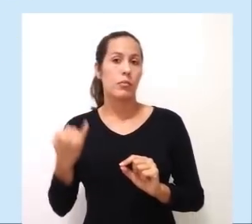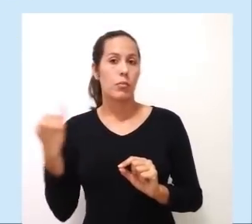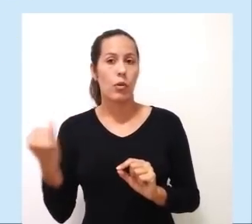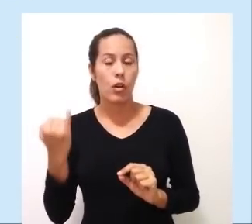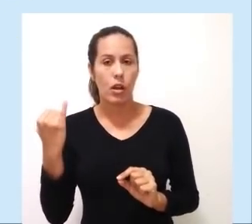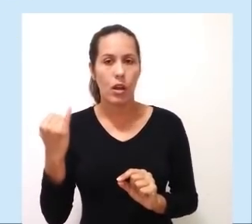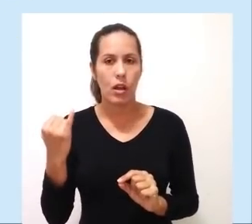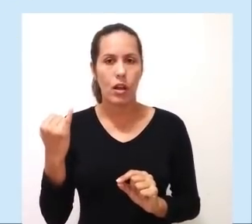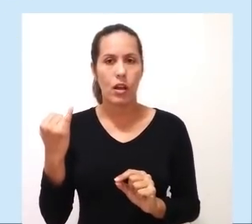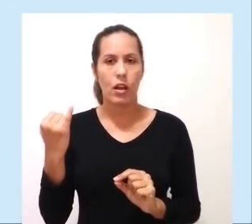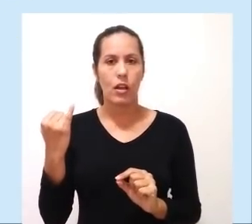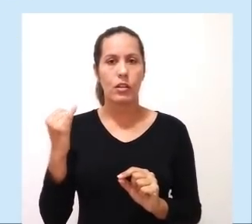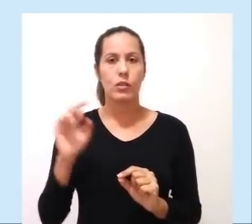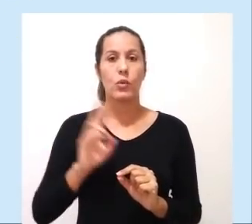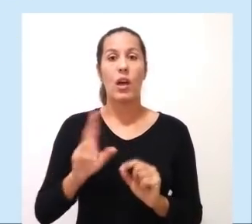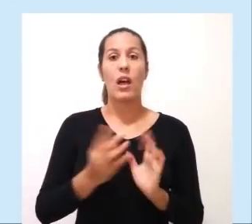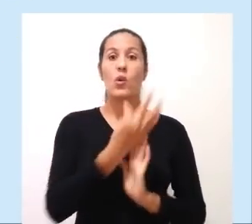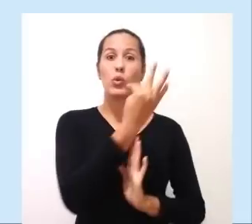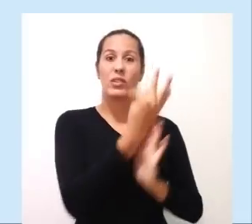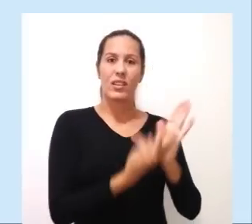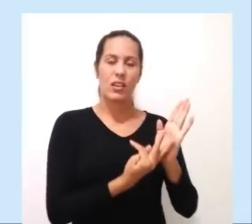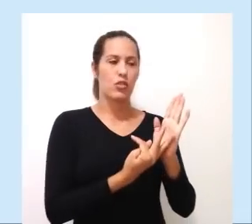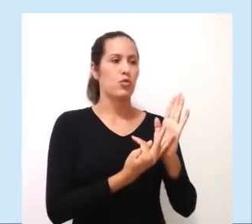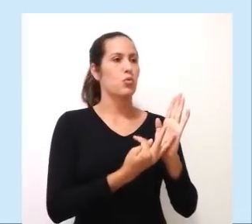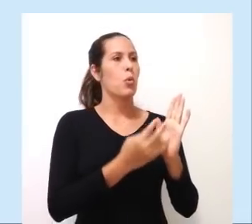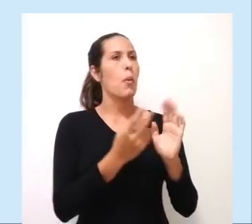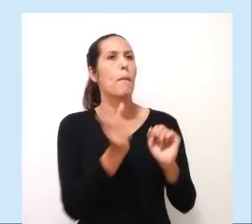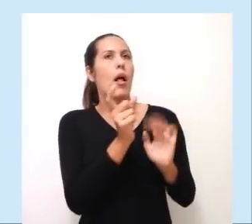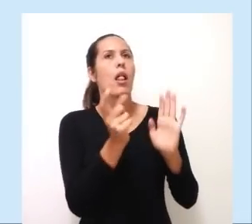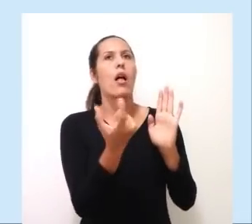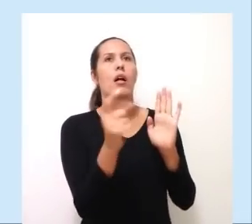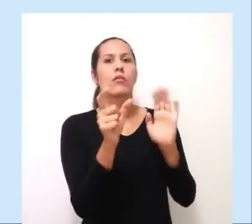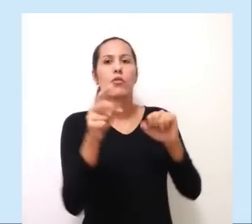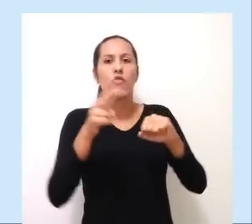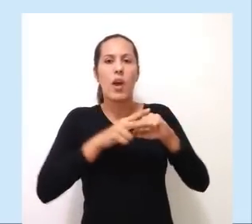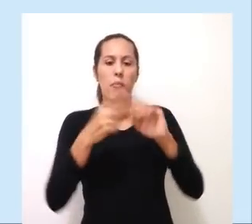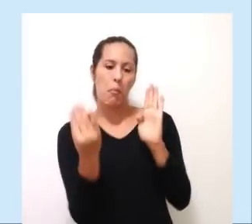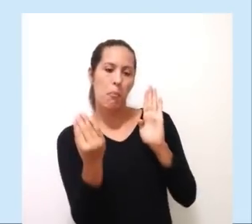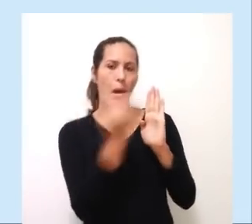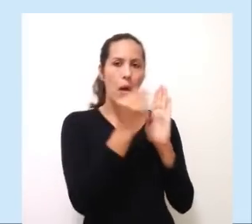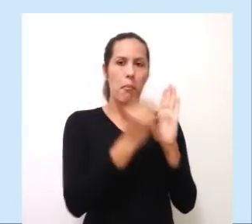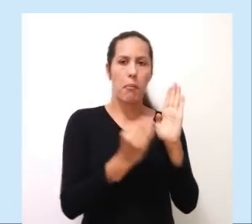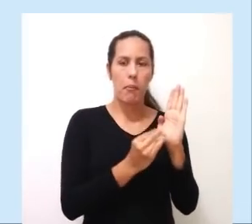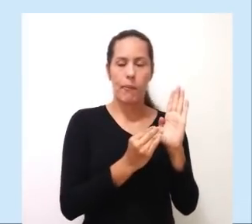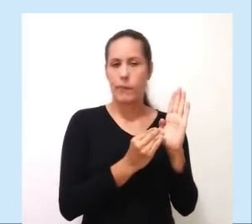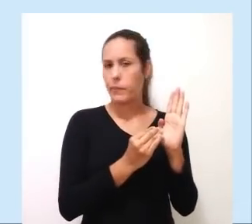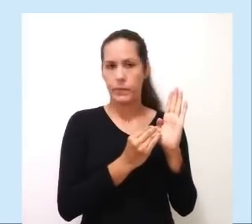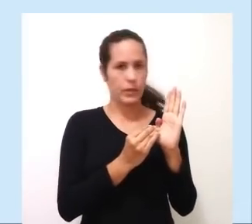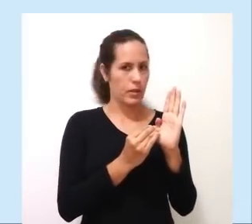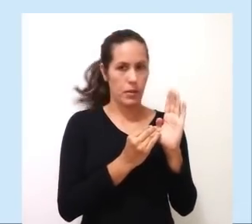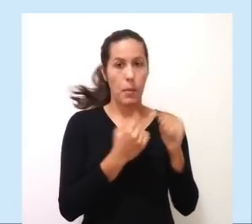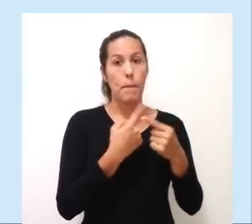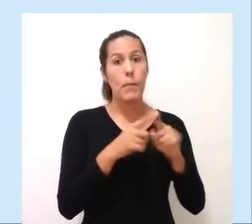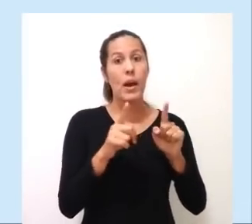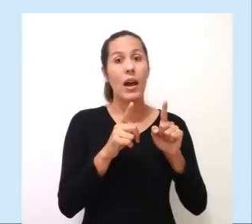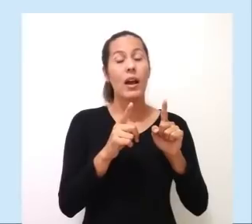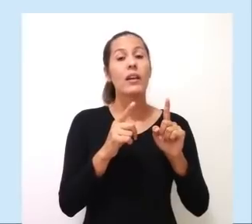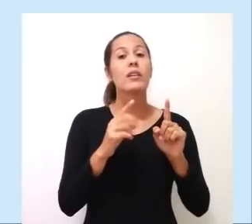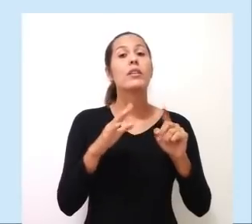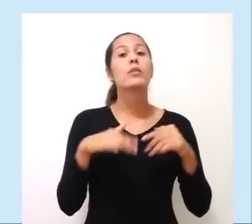a importância não é só no texto, na composição da palavra em si, porém, para